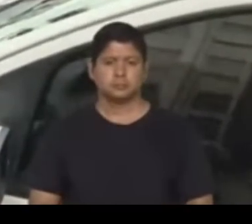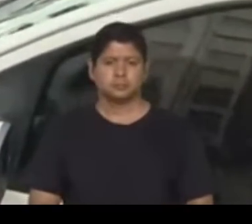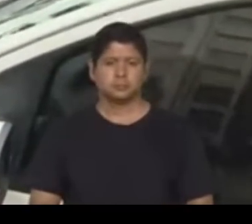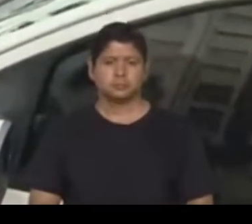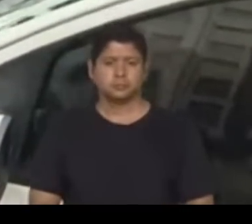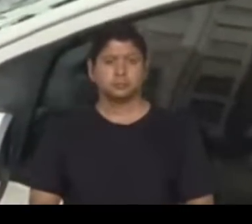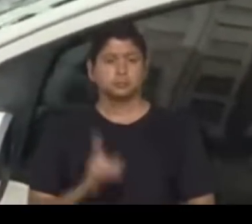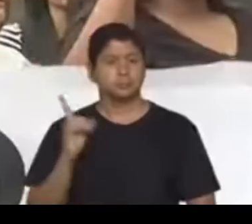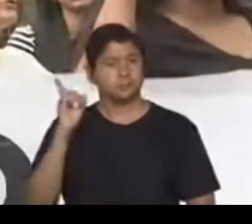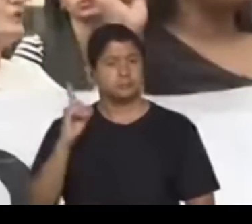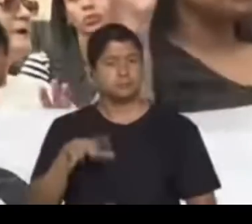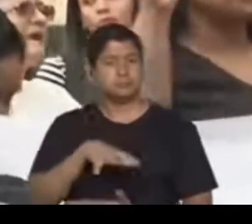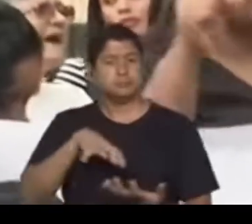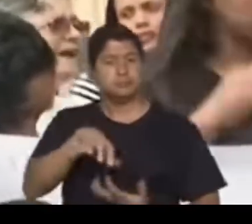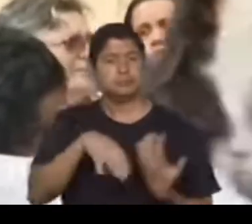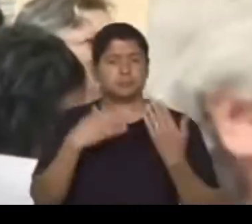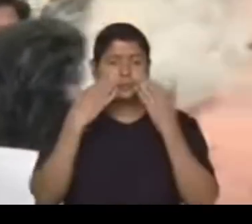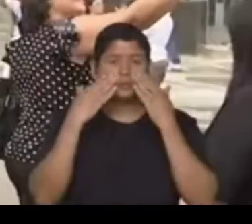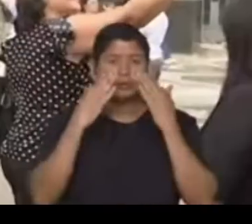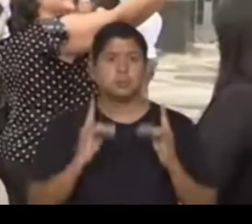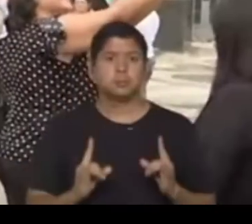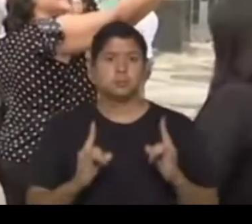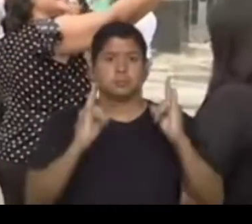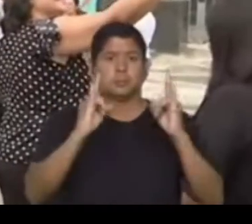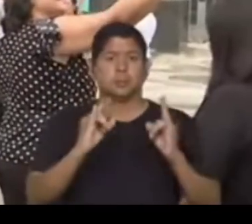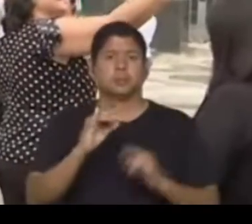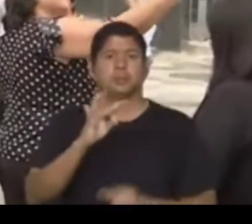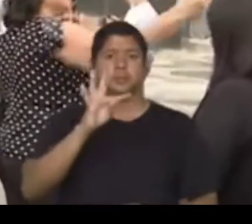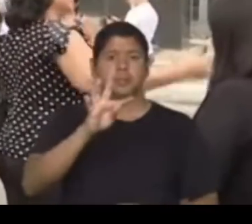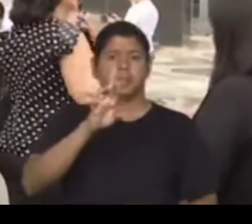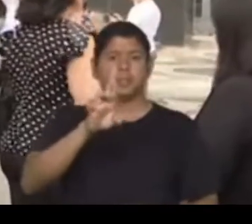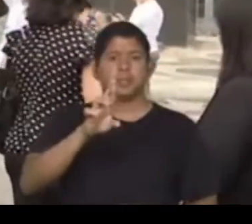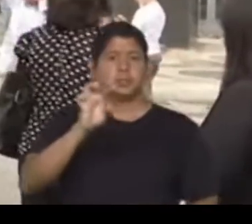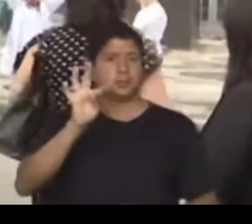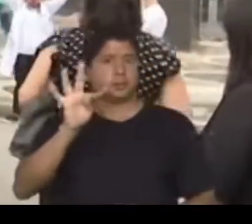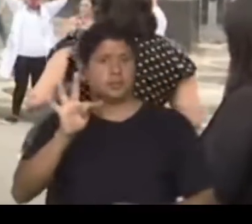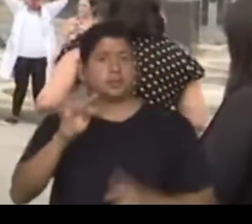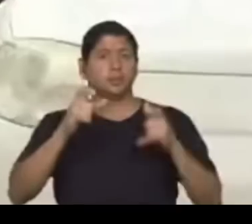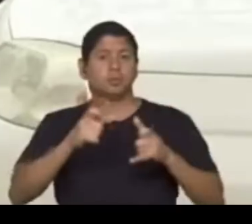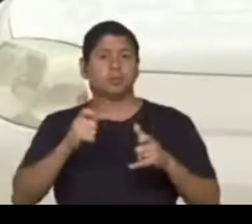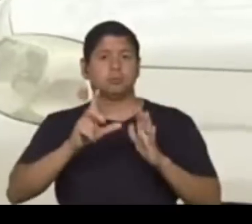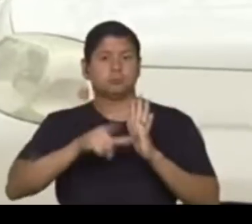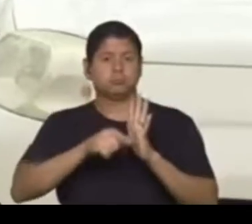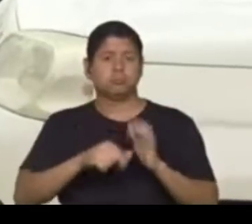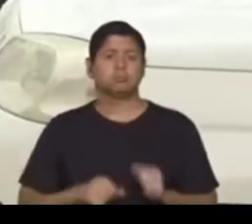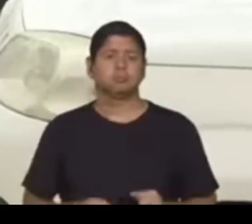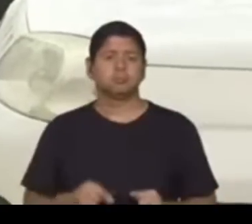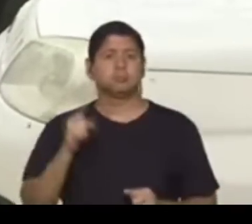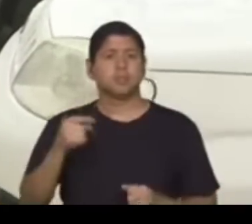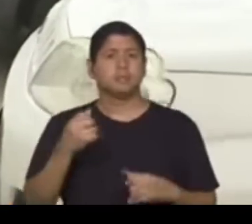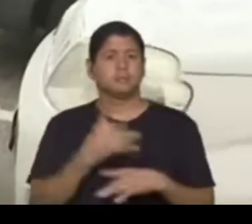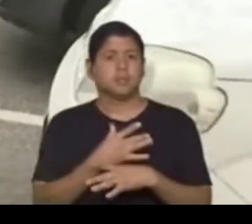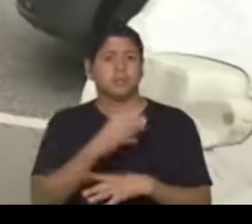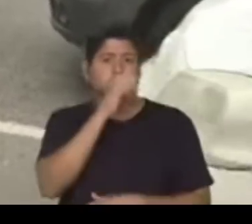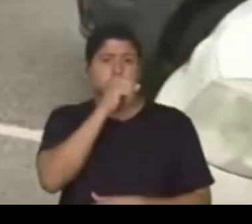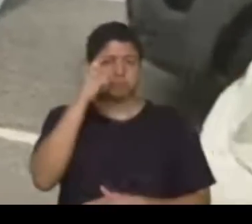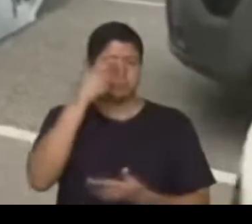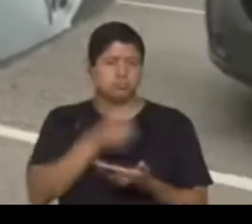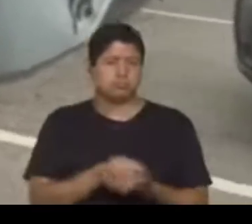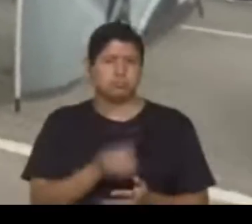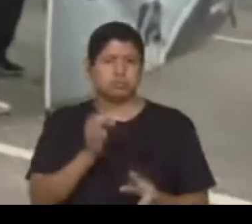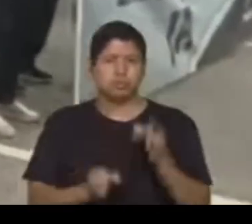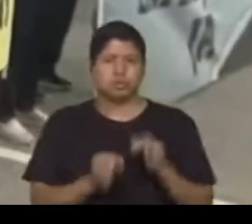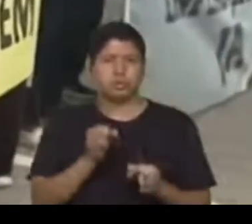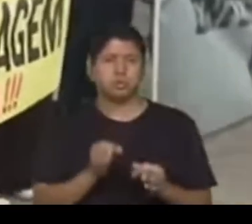A manifestação aconteceu em frente ao prédio do Tribunal Regional do Trabalho, no centro do Rio. No sábado, uma decisão da Justiça